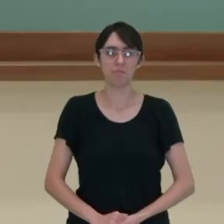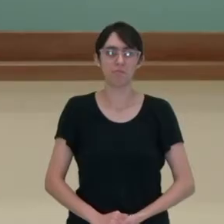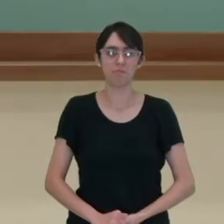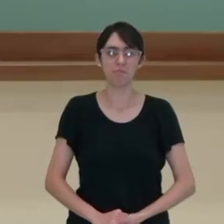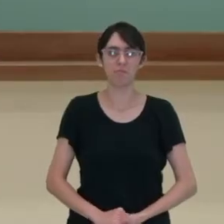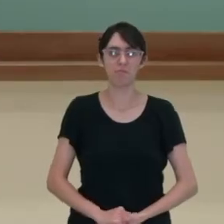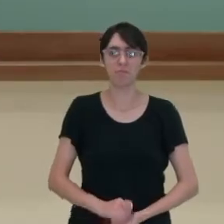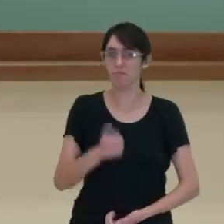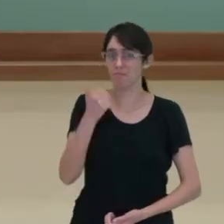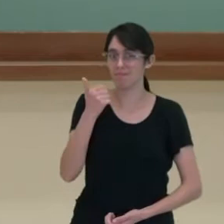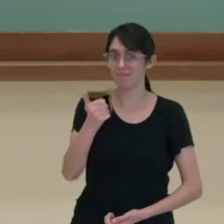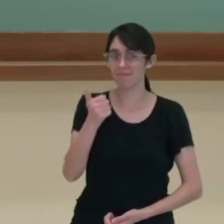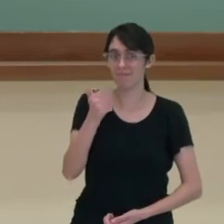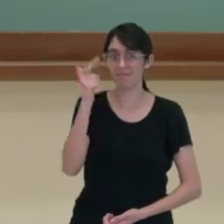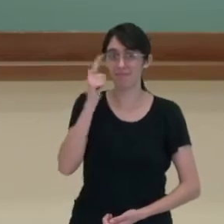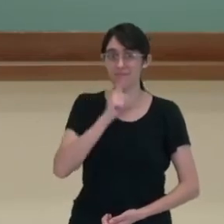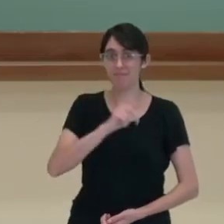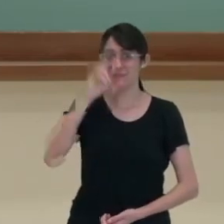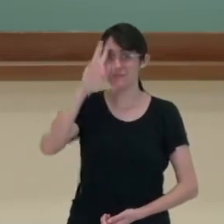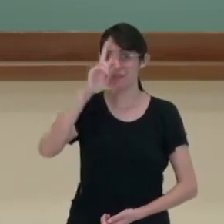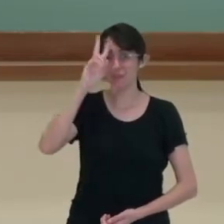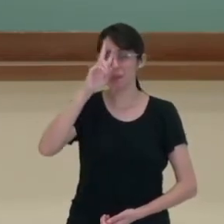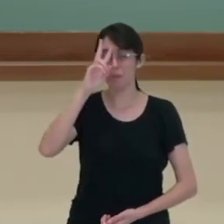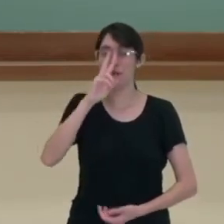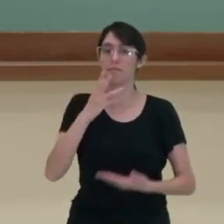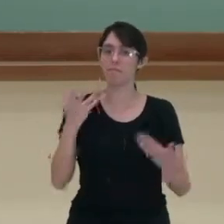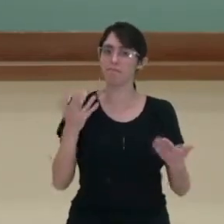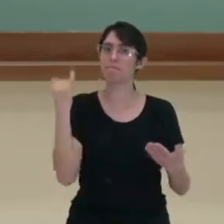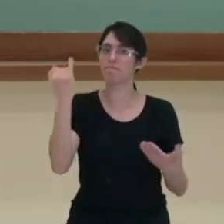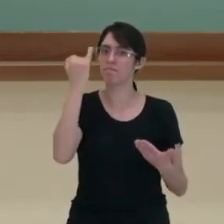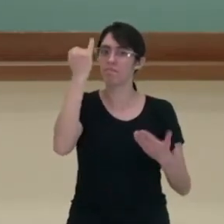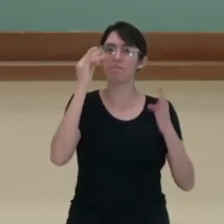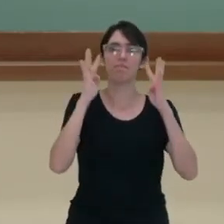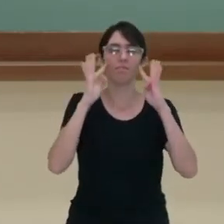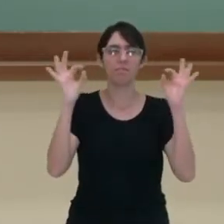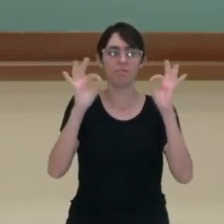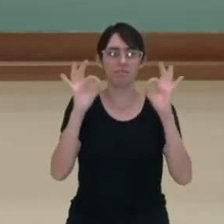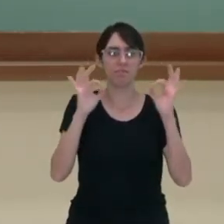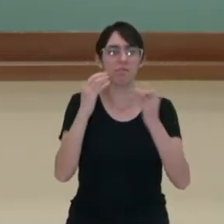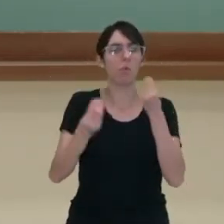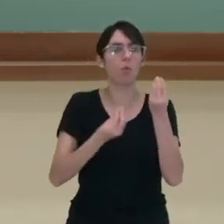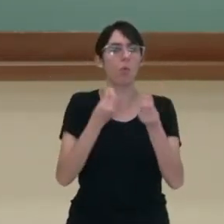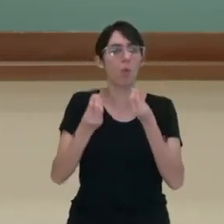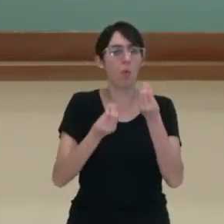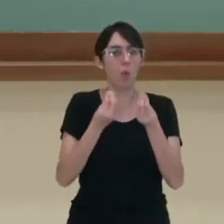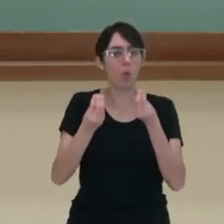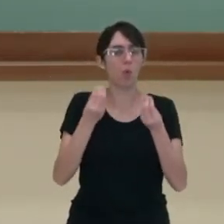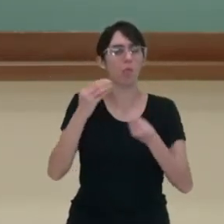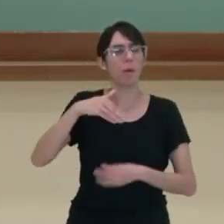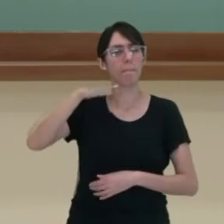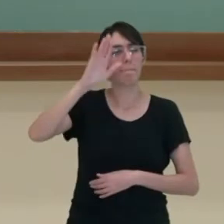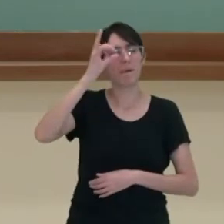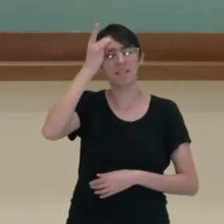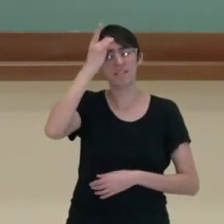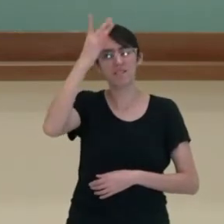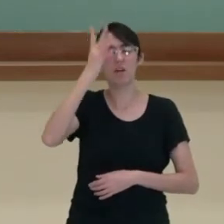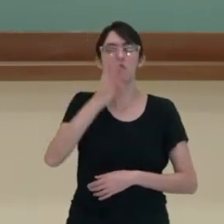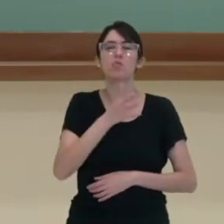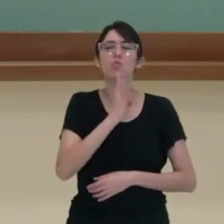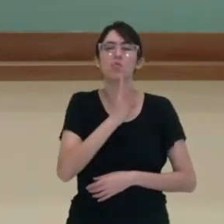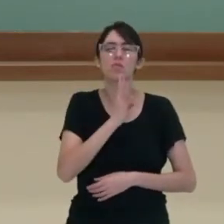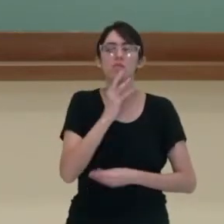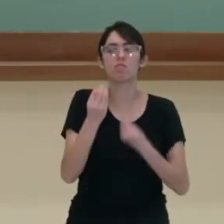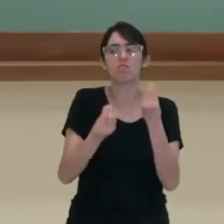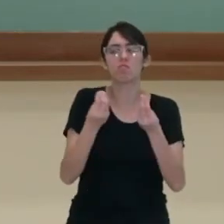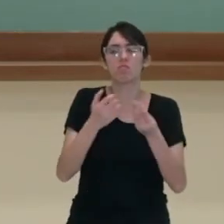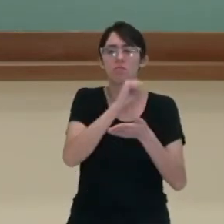E aí, galera, conseguiram lembrar? A gente começa a prestar atenção em todos os exemplos, que vai ficar mais fácil para a resolução de todos